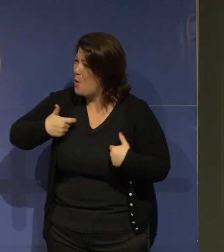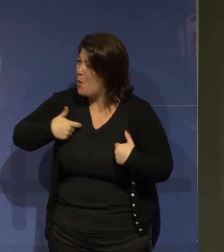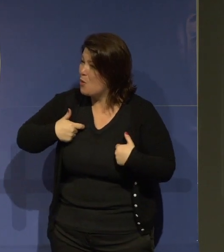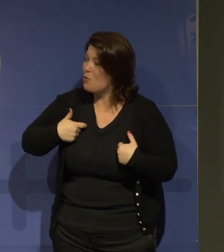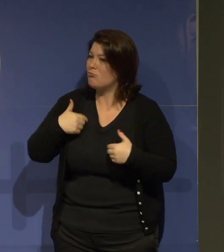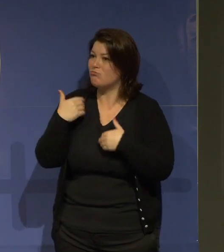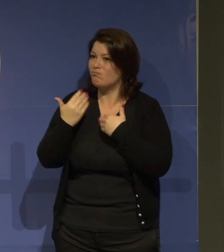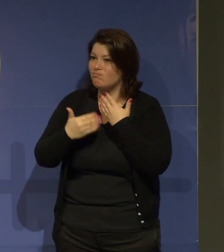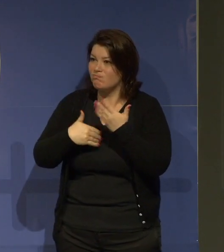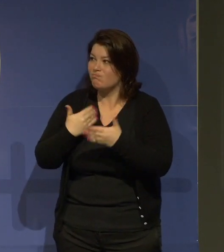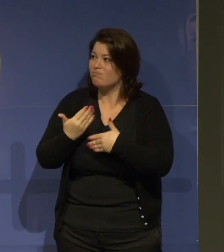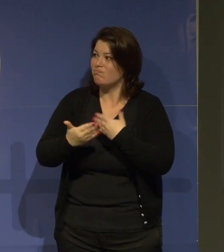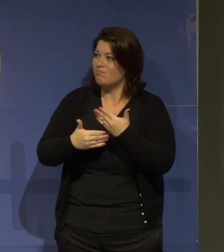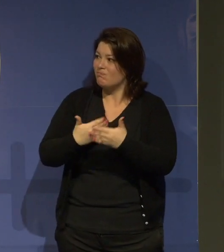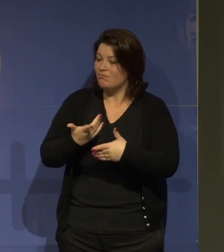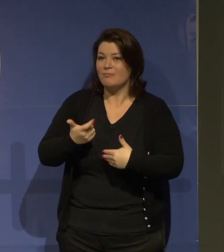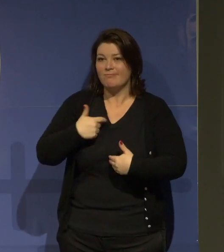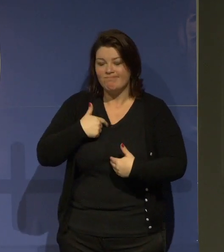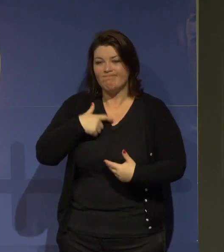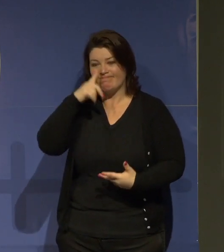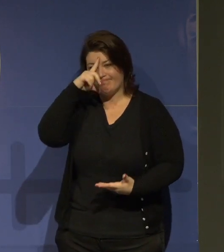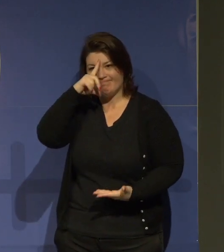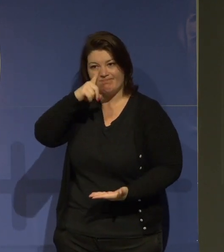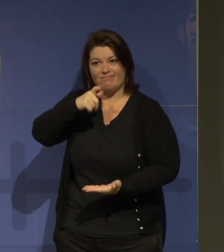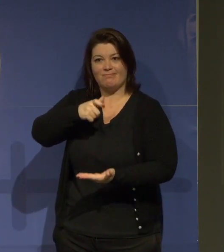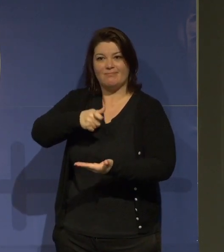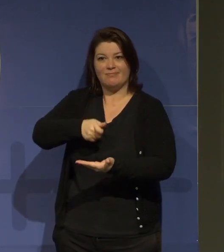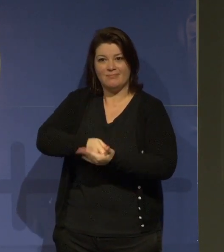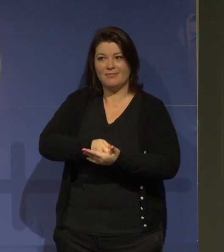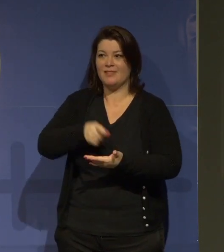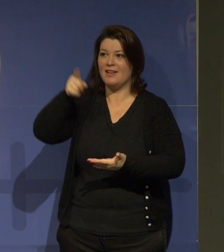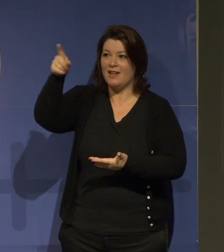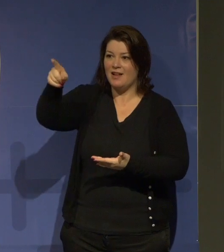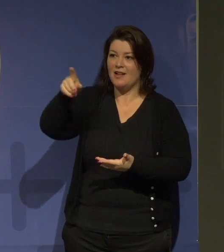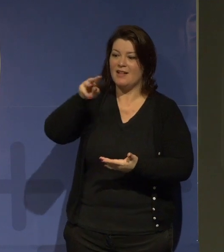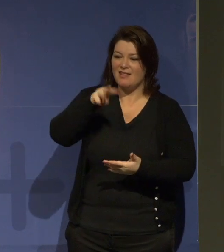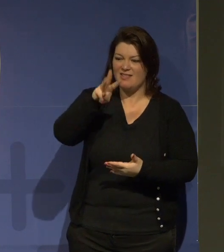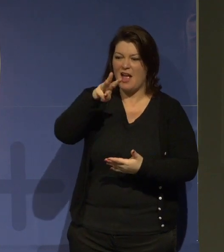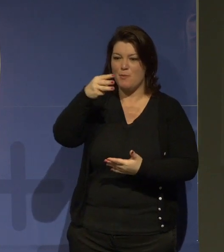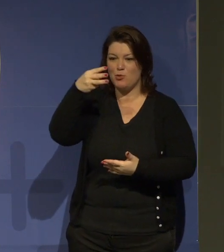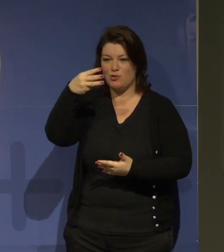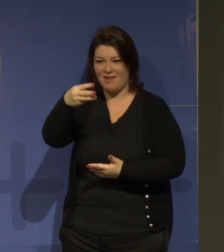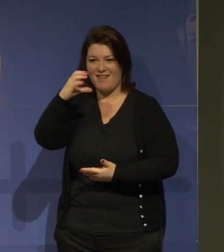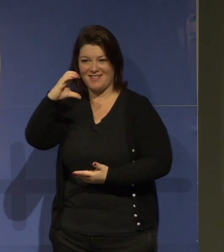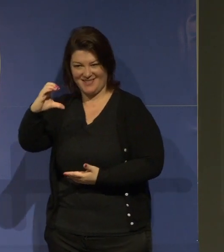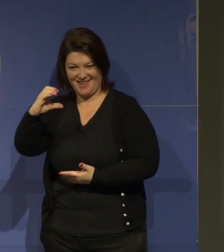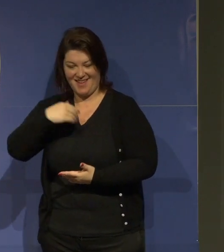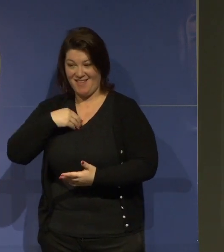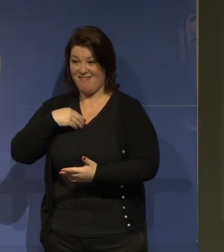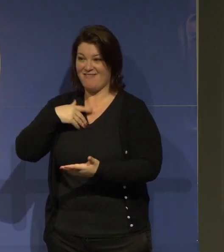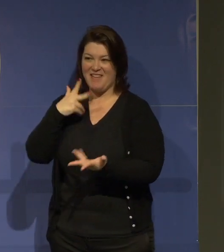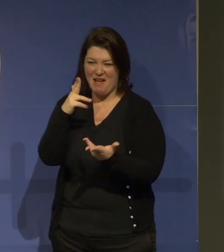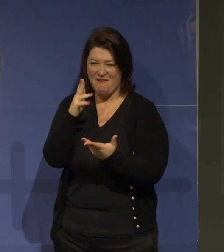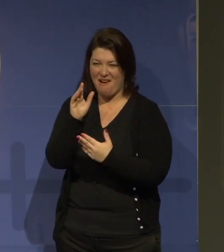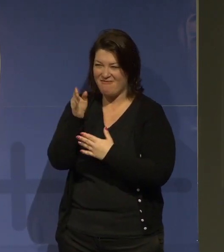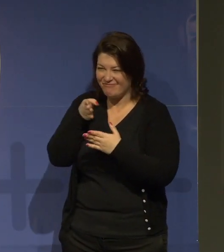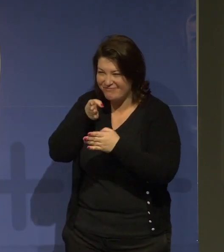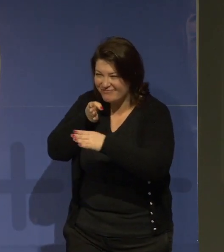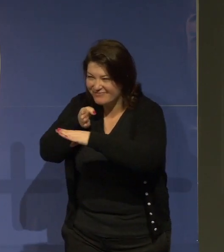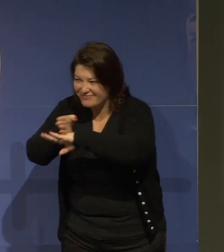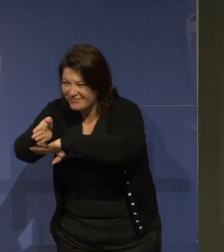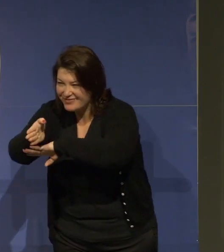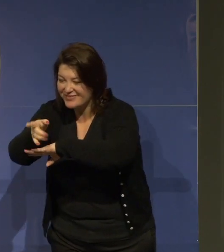foi quando eu resolvi, né, bati lá na porta do W3C, inclusive, que foi o grande apoiador